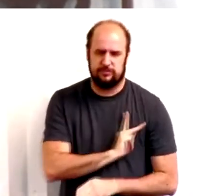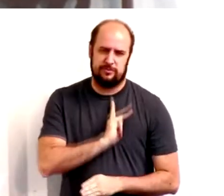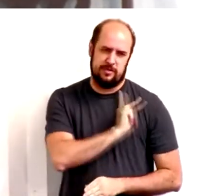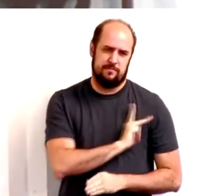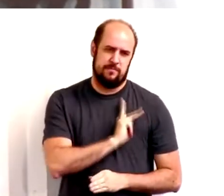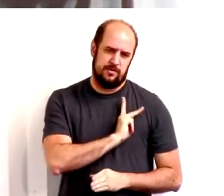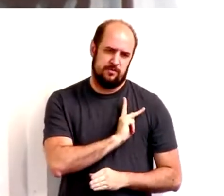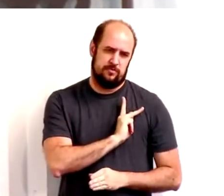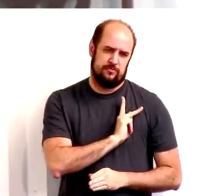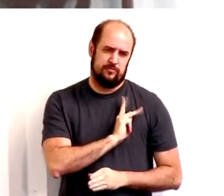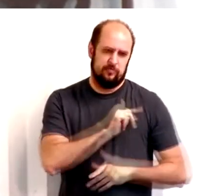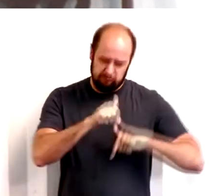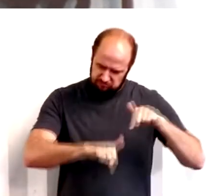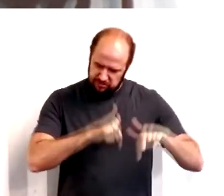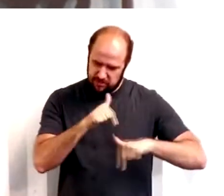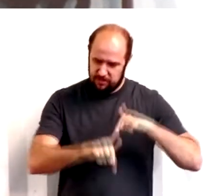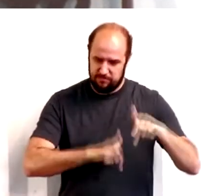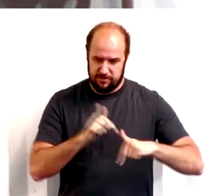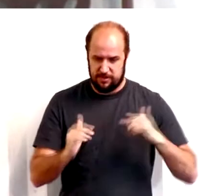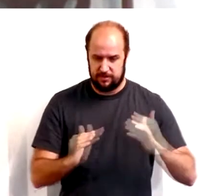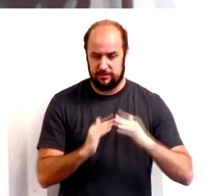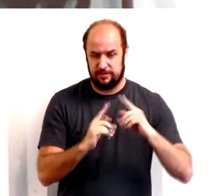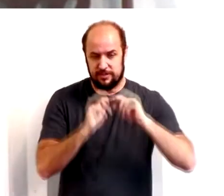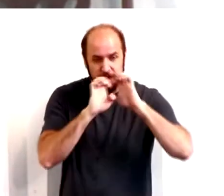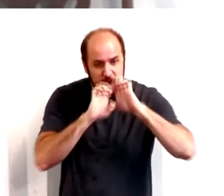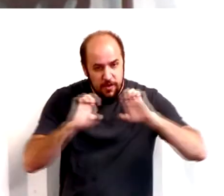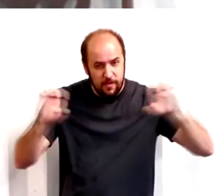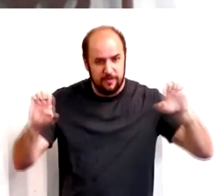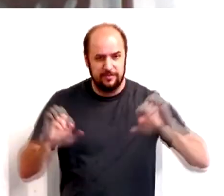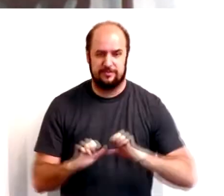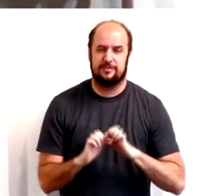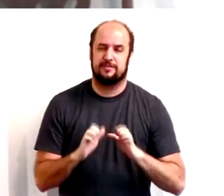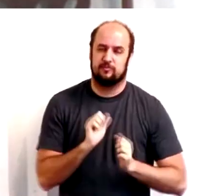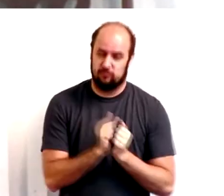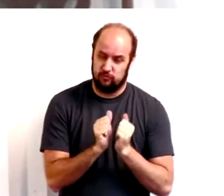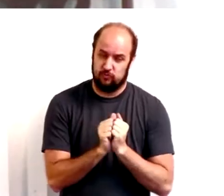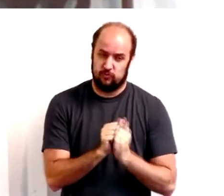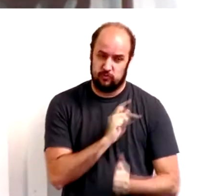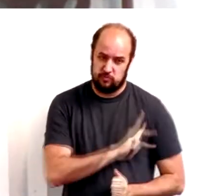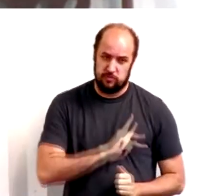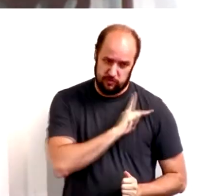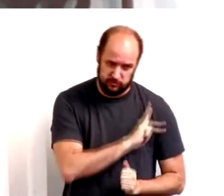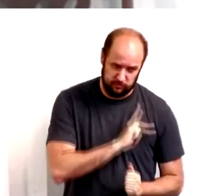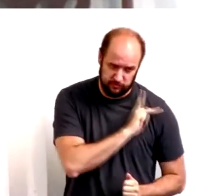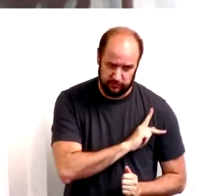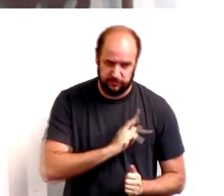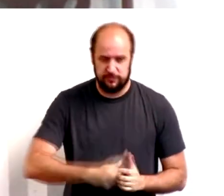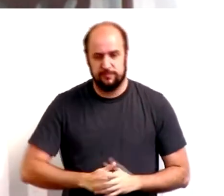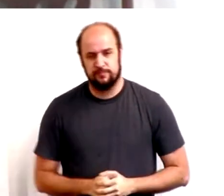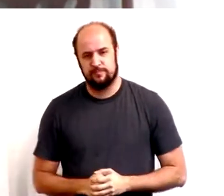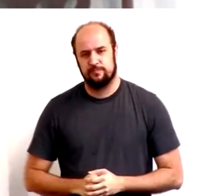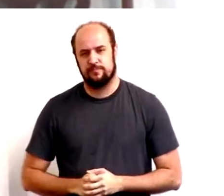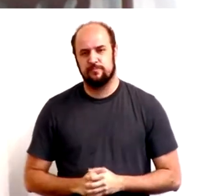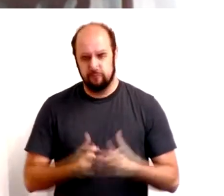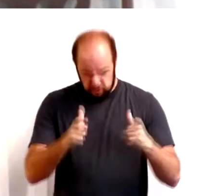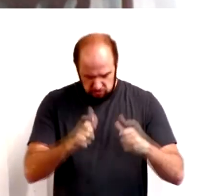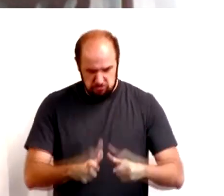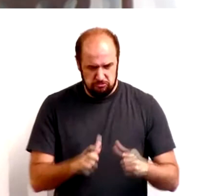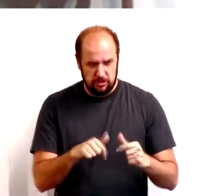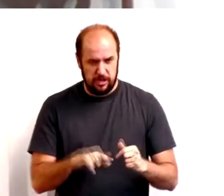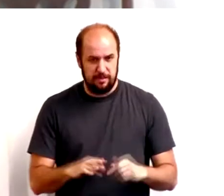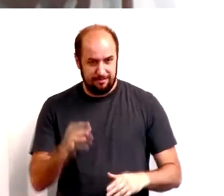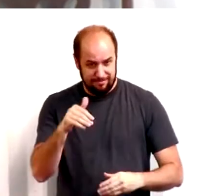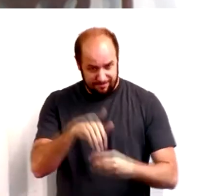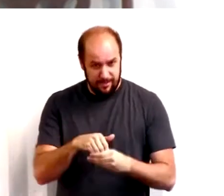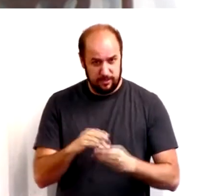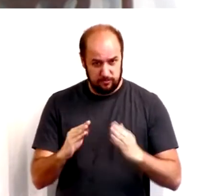mão no serviço de evangelização que Paulo estava fazendo ali mesmo na